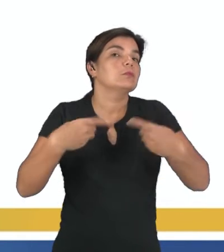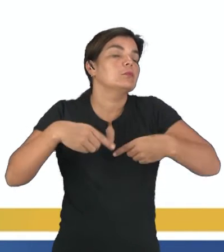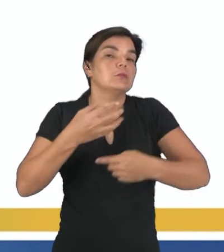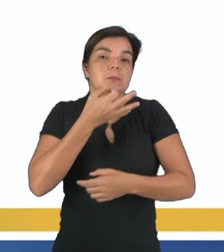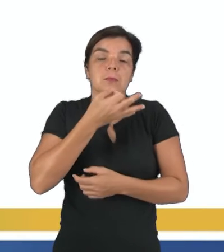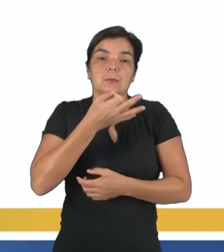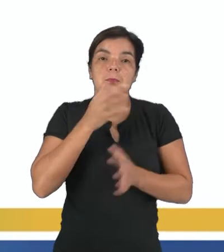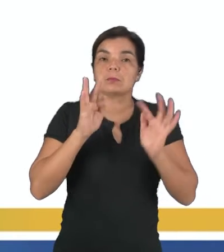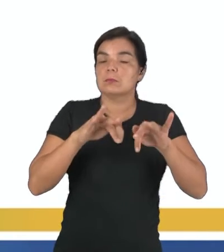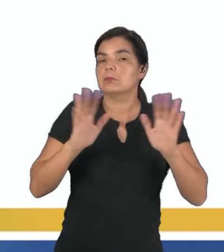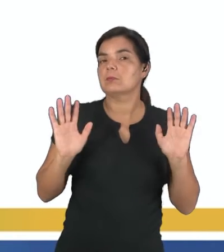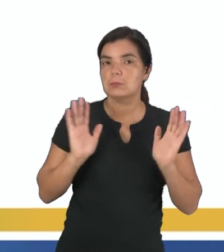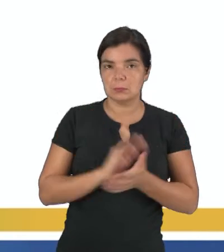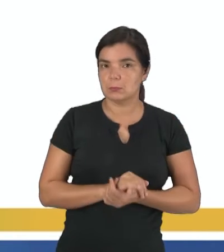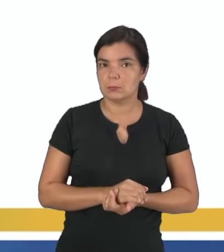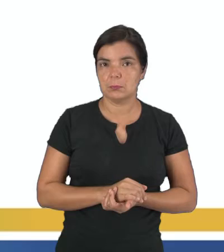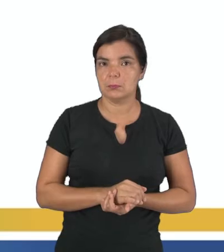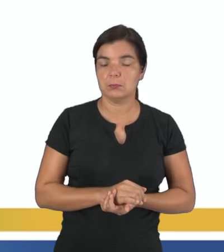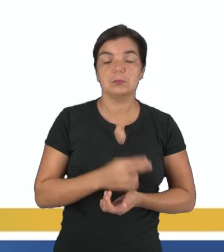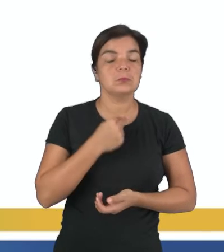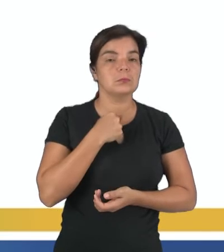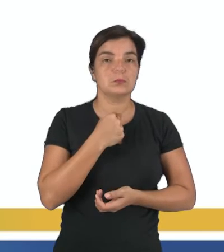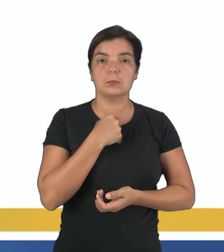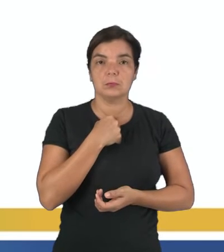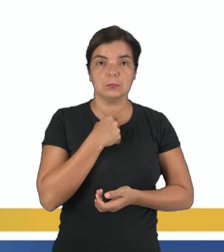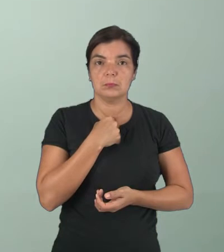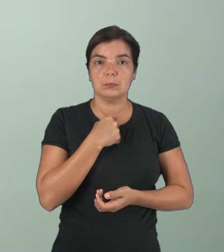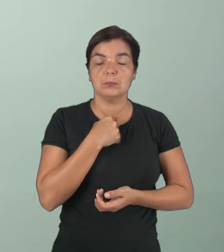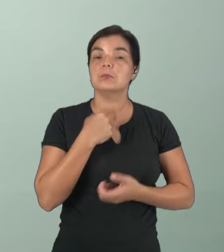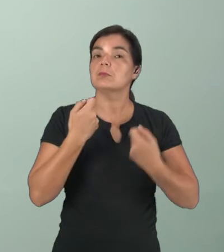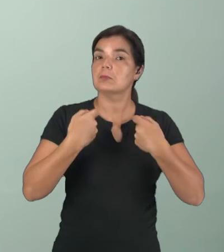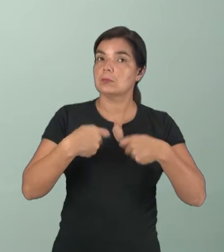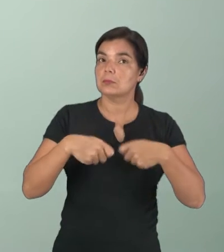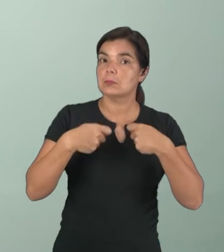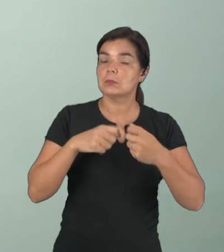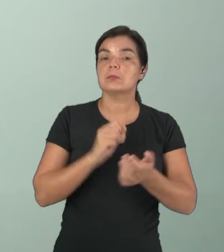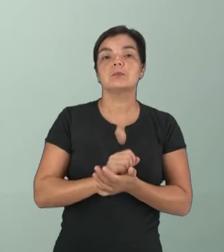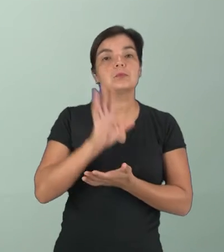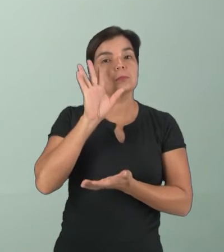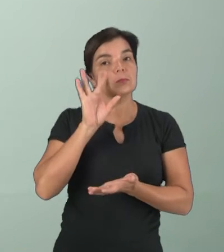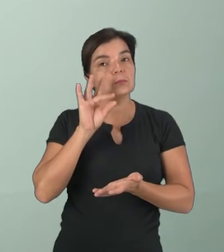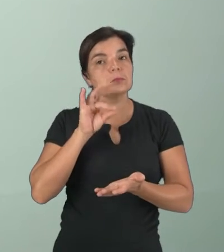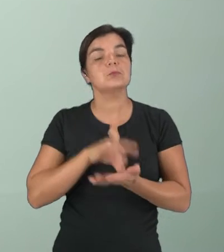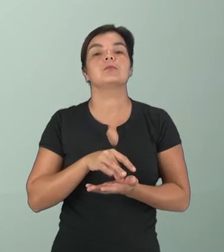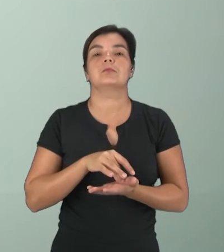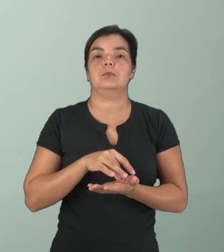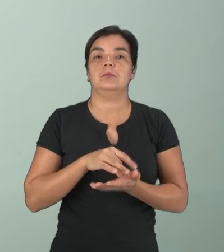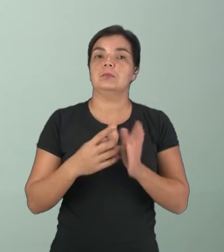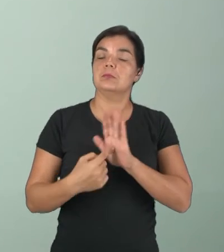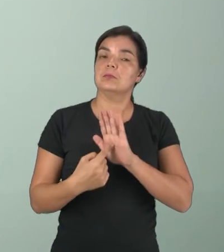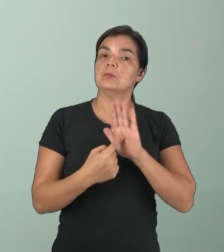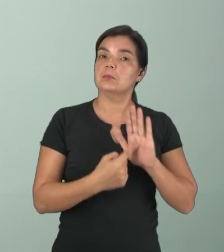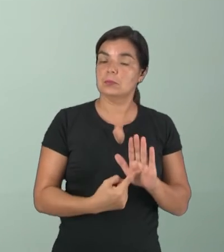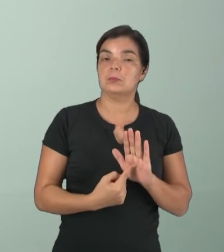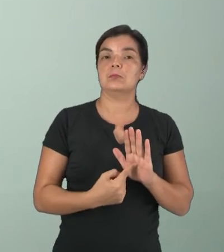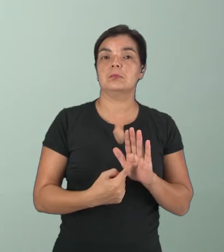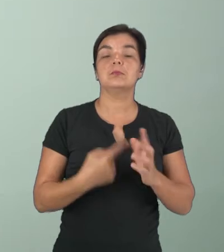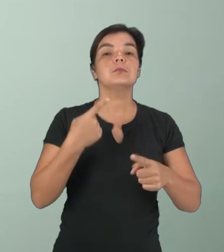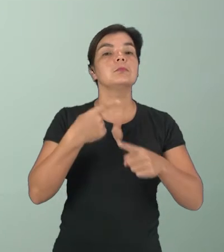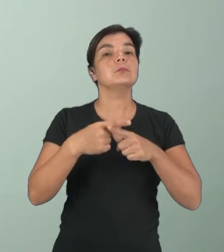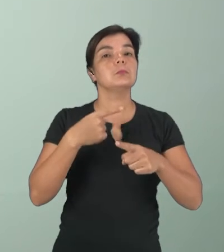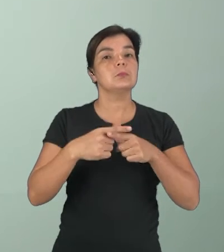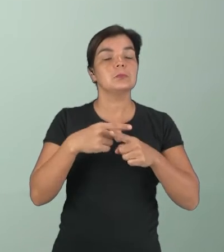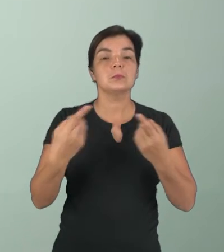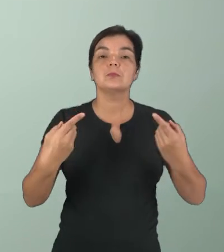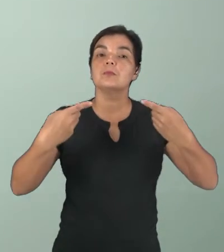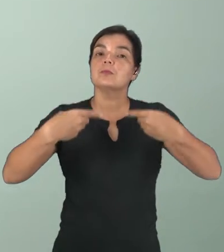termino meu texto assim. Não posso, né? Eu preciso, de fato, mostrar por que